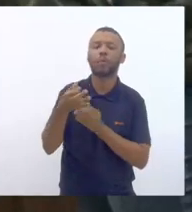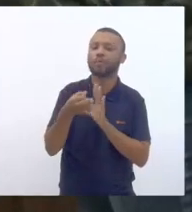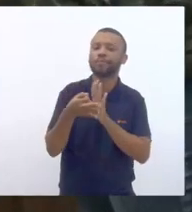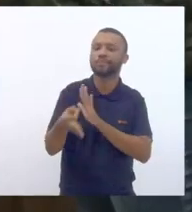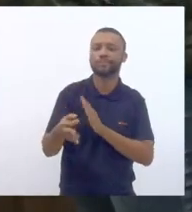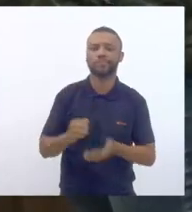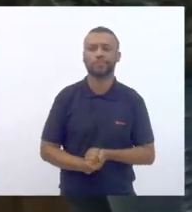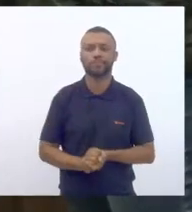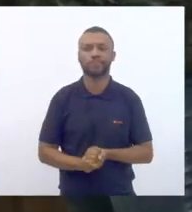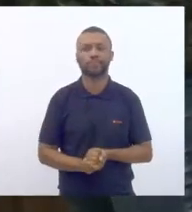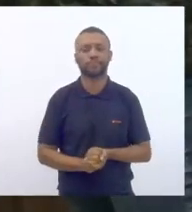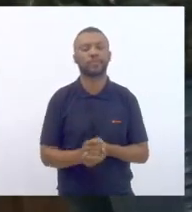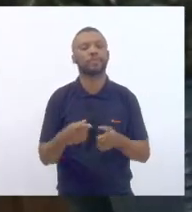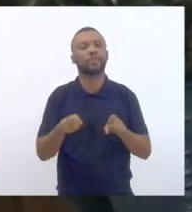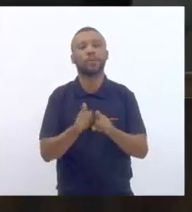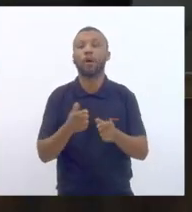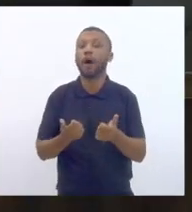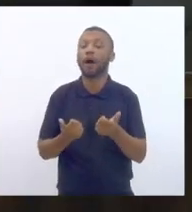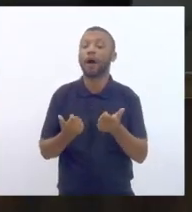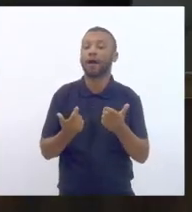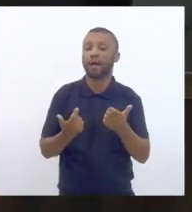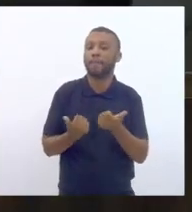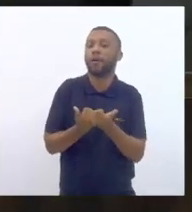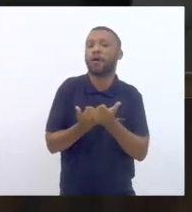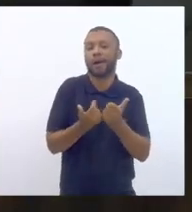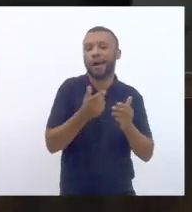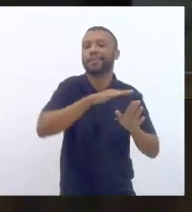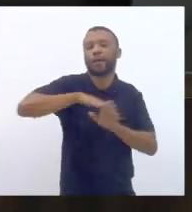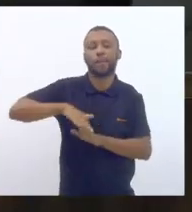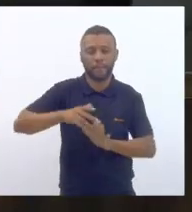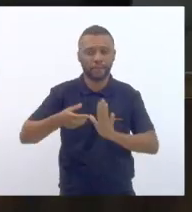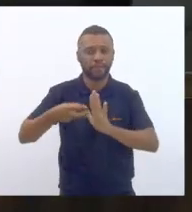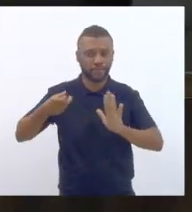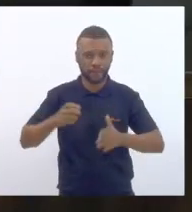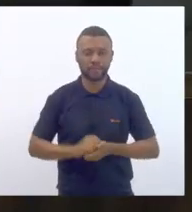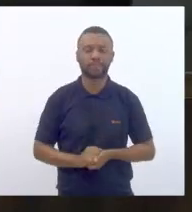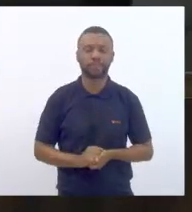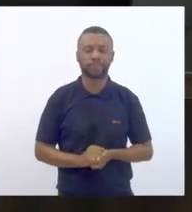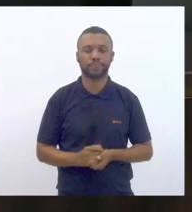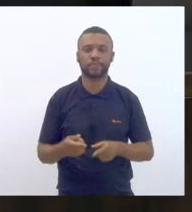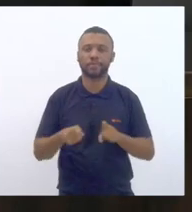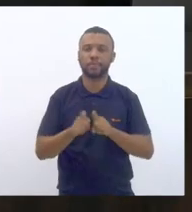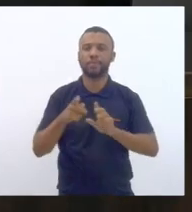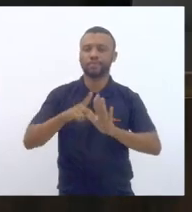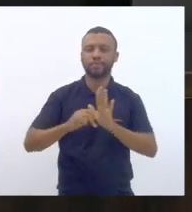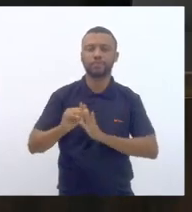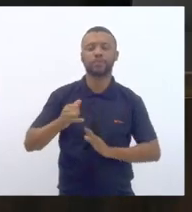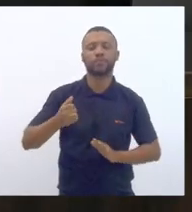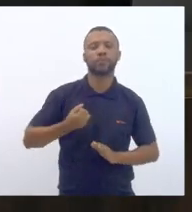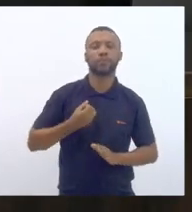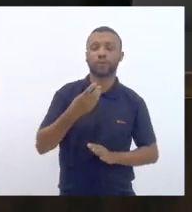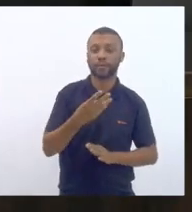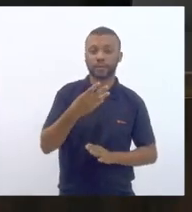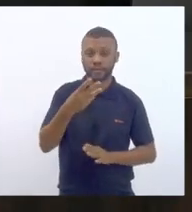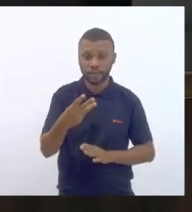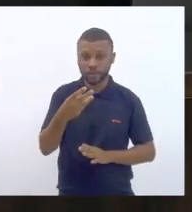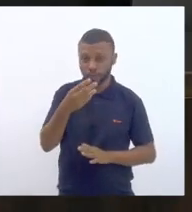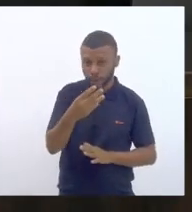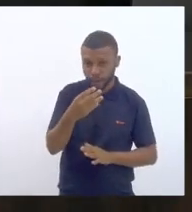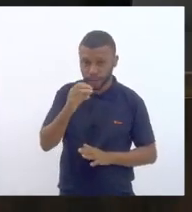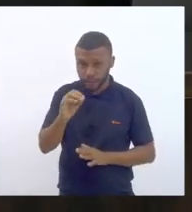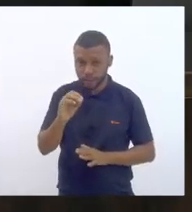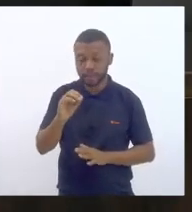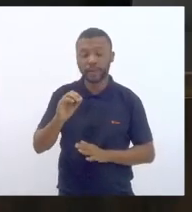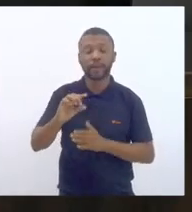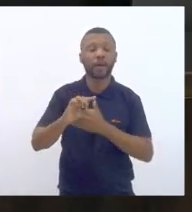Dino. Pela derrubada. 26º da pauta, veto total aposto ao projeto de lei 4340-A de 21, de autoria da